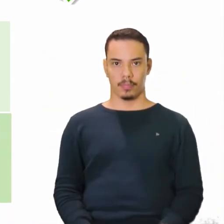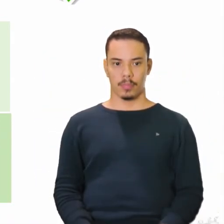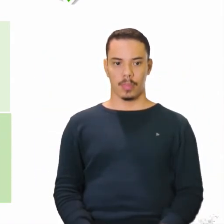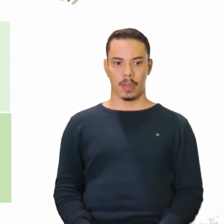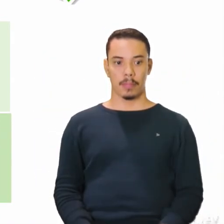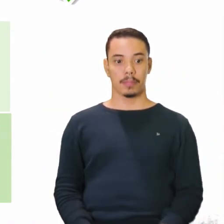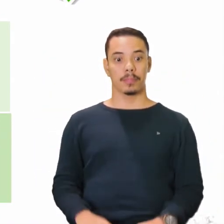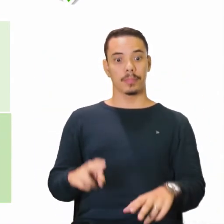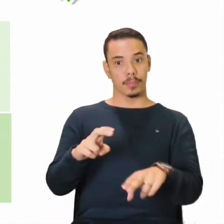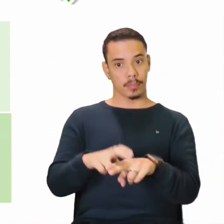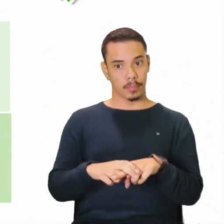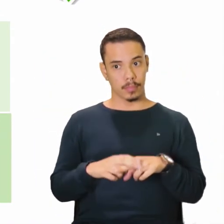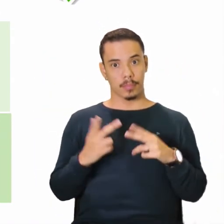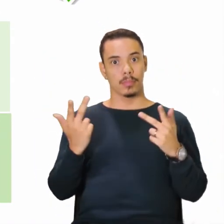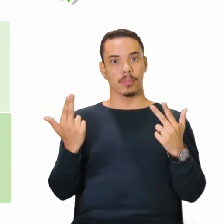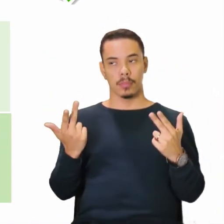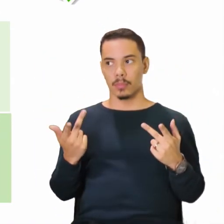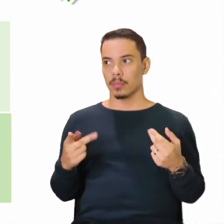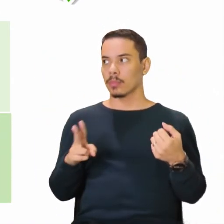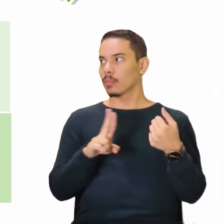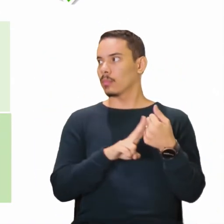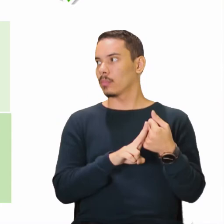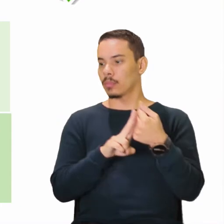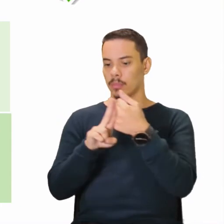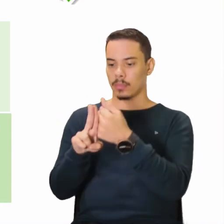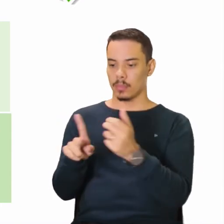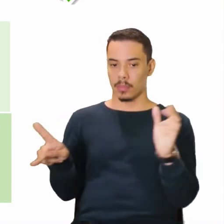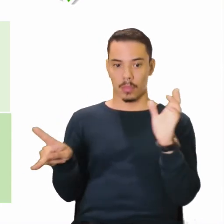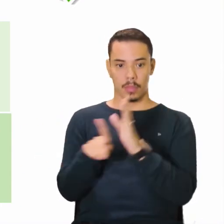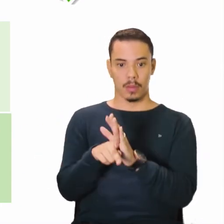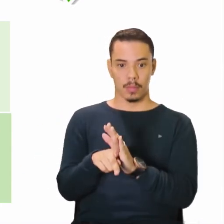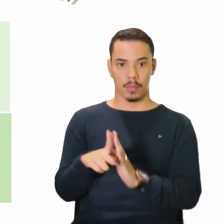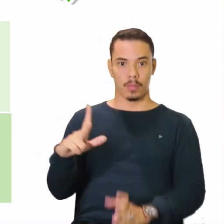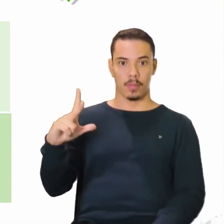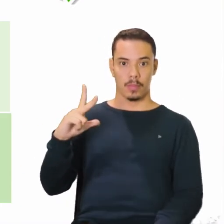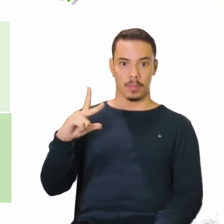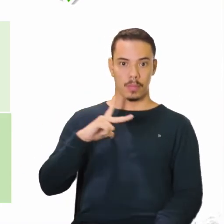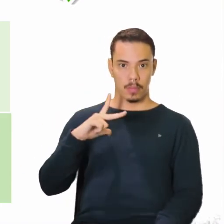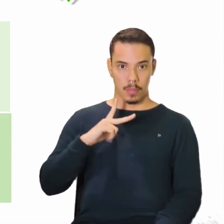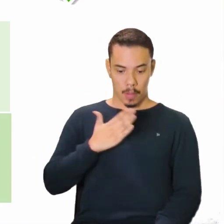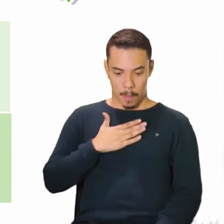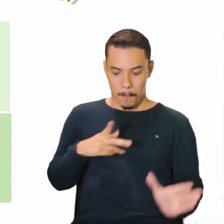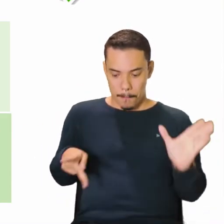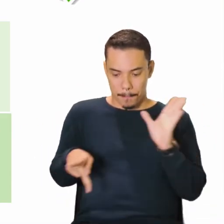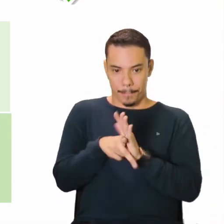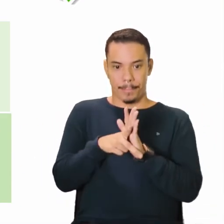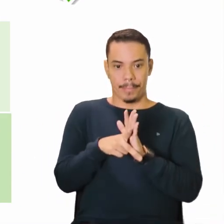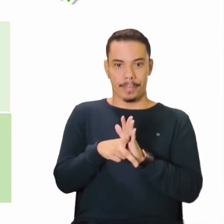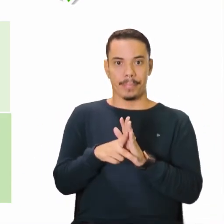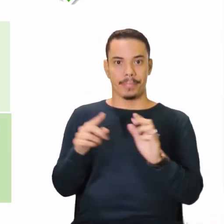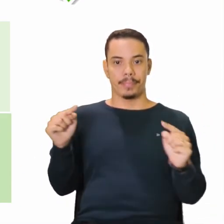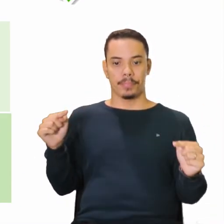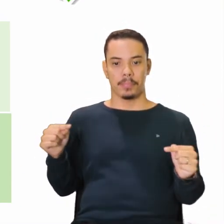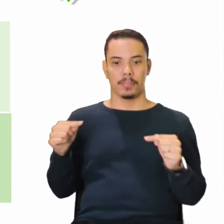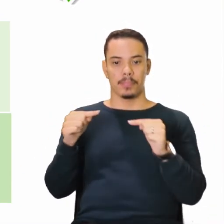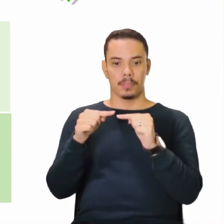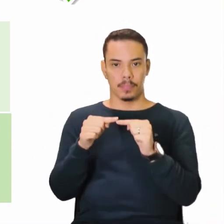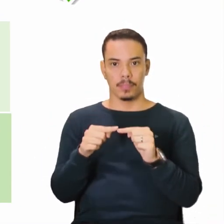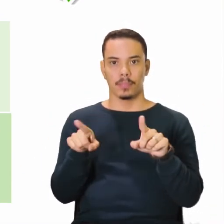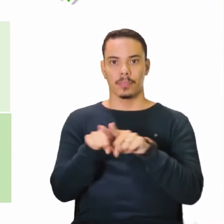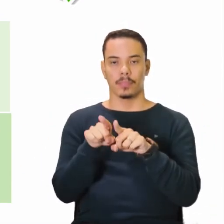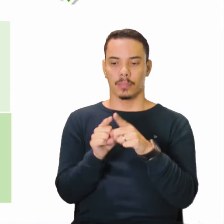da mesma forma, os pronomes possessivos, tá? Referidos a pronome